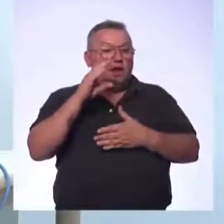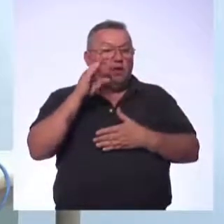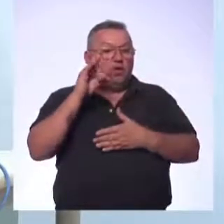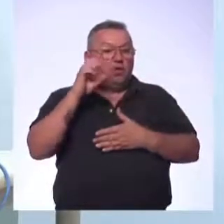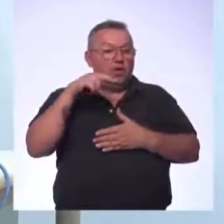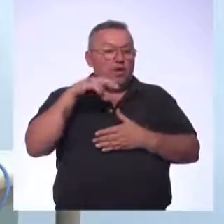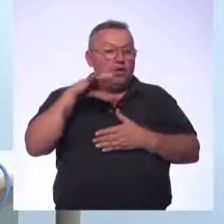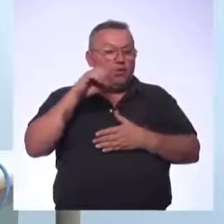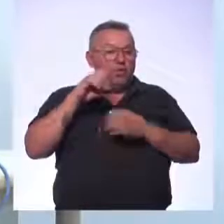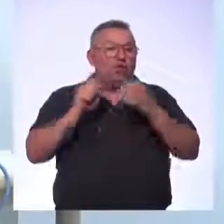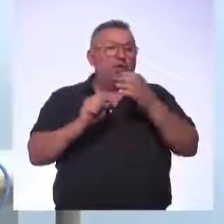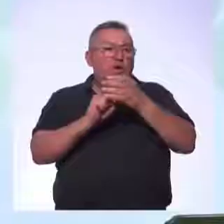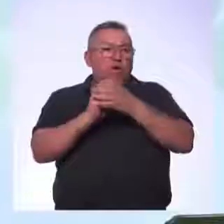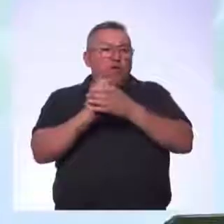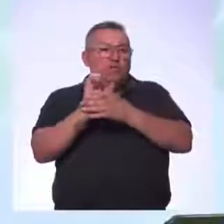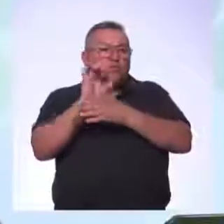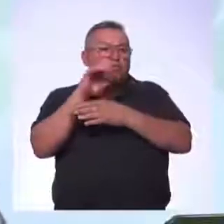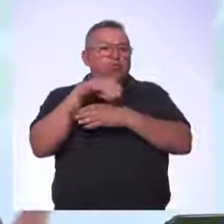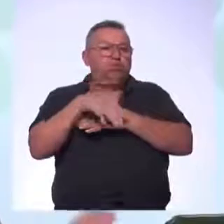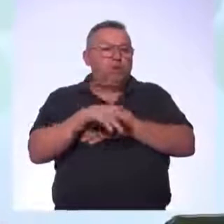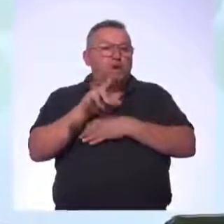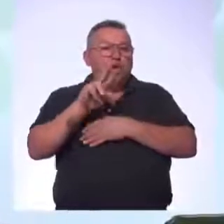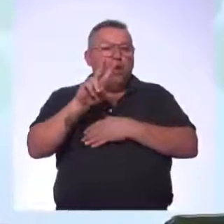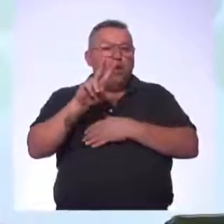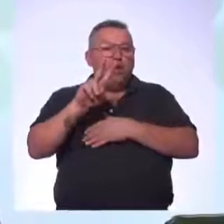de vulcanismo. E por que eu estou falando isso?